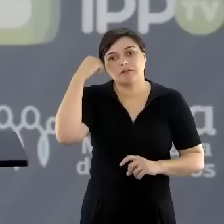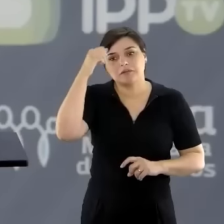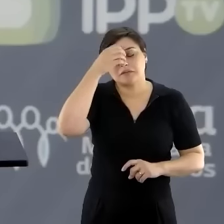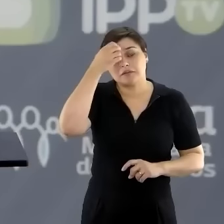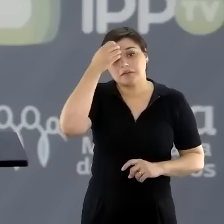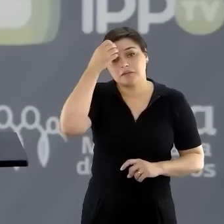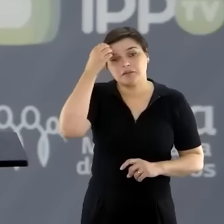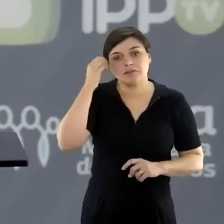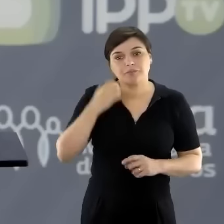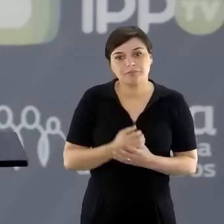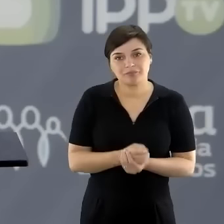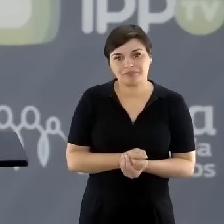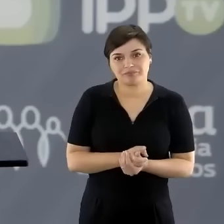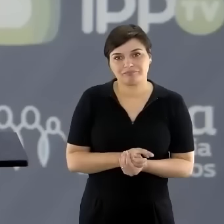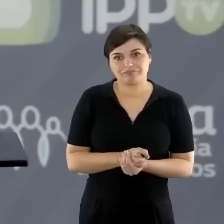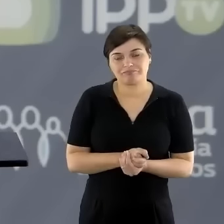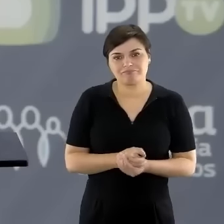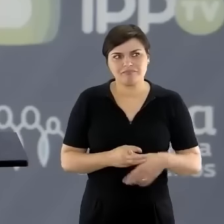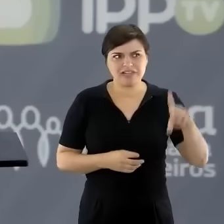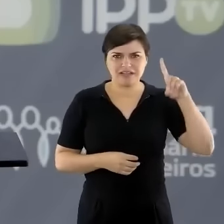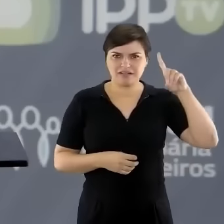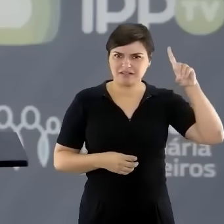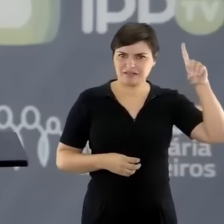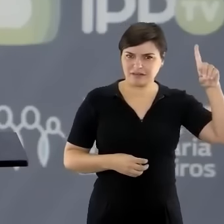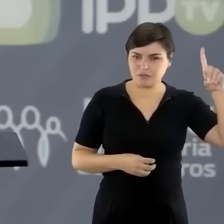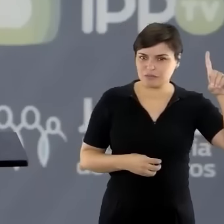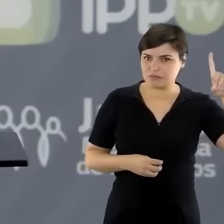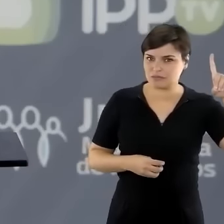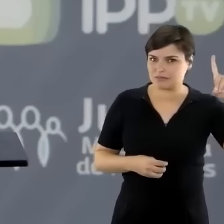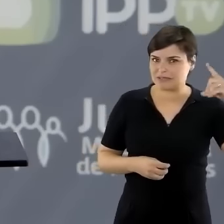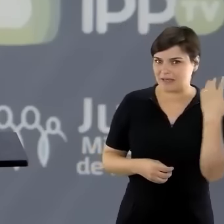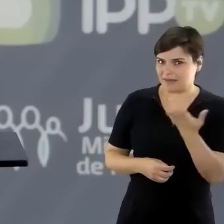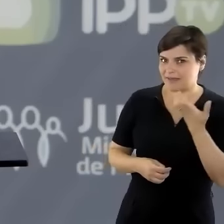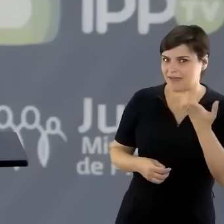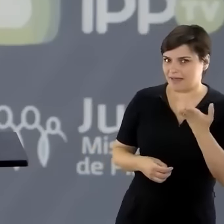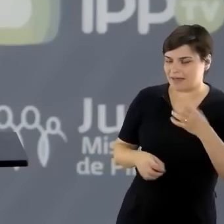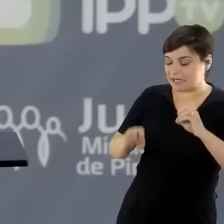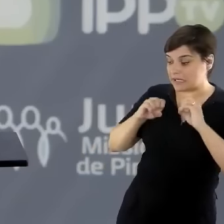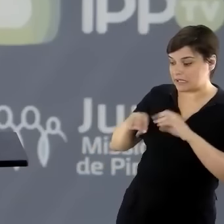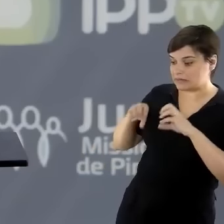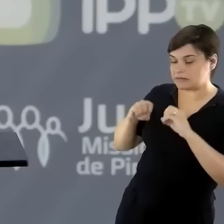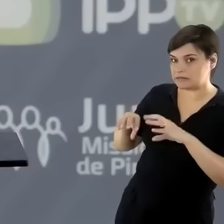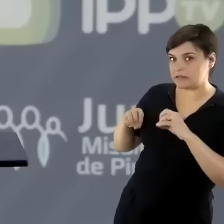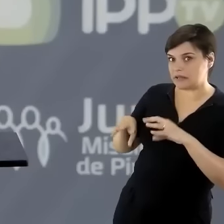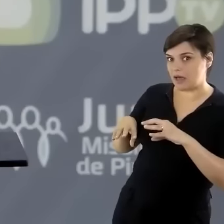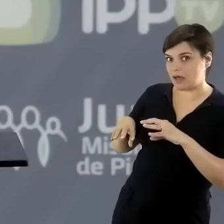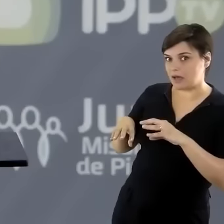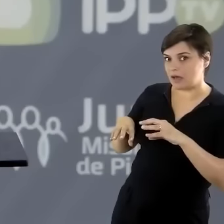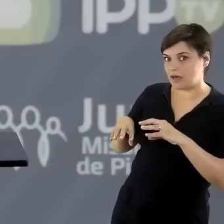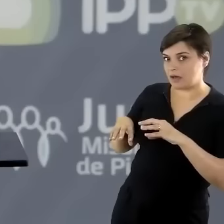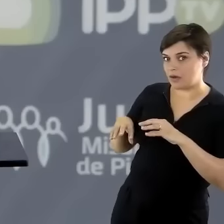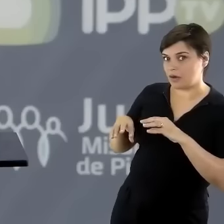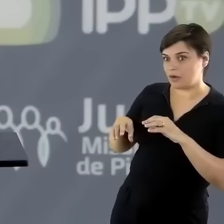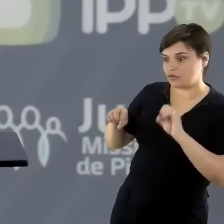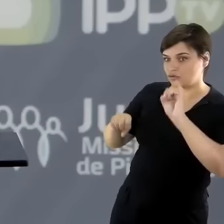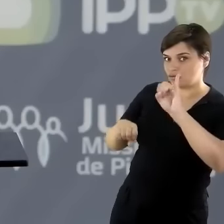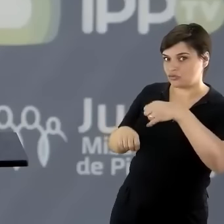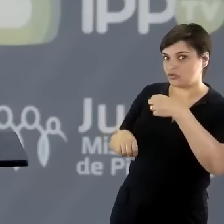claro que Deus tá lidando com o profeta tá tratando com o profeta tá querendo ensinar o profeta que o profeta precisa abrir os olhos